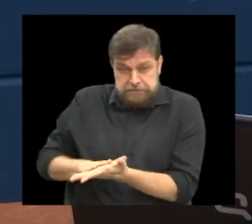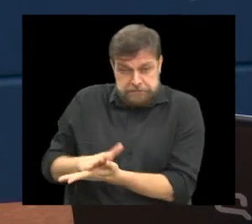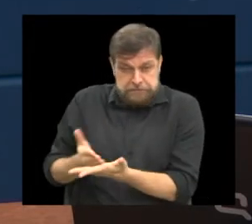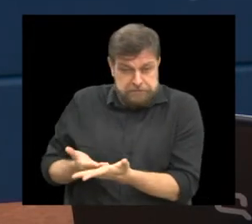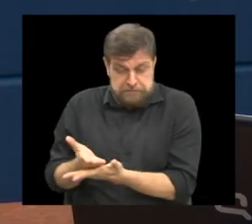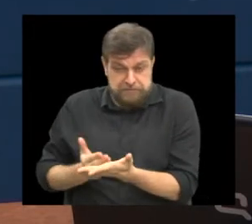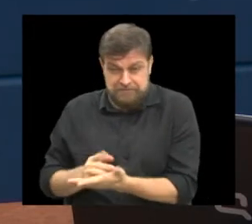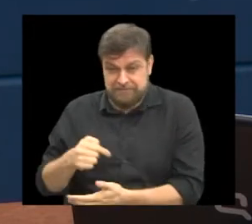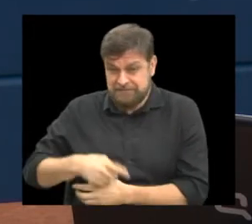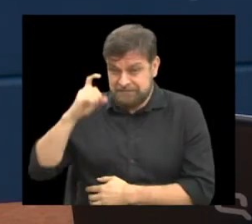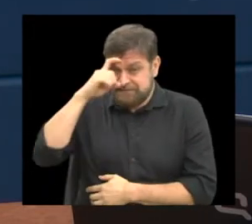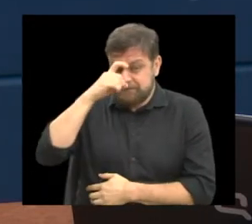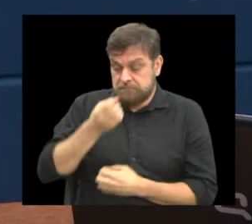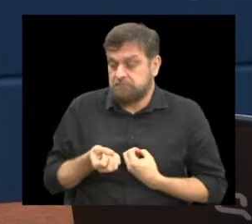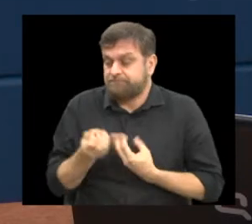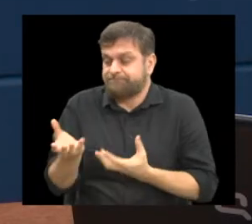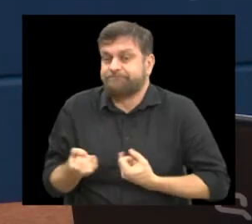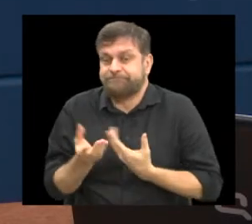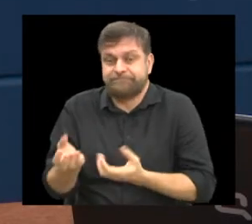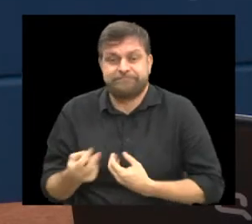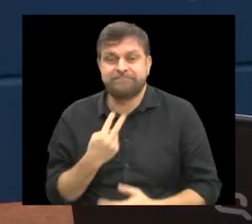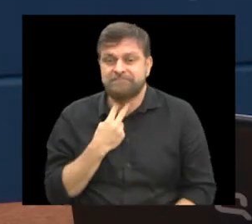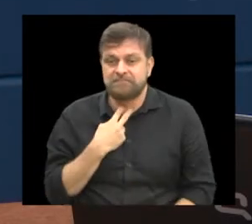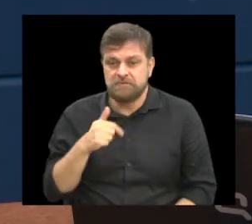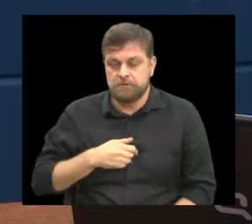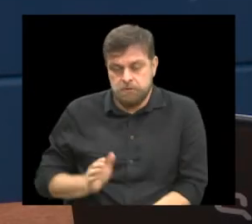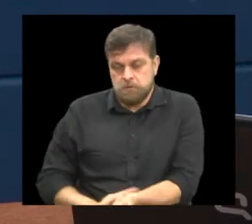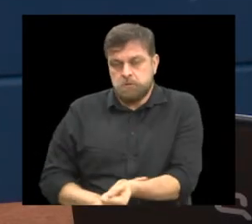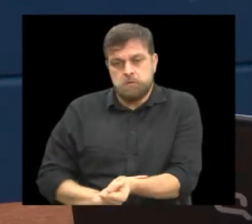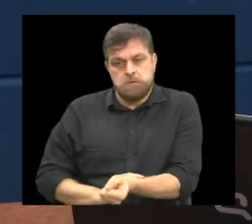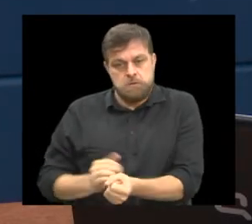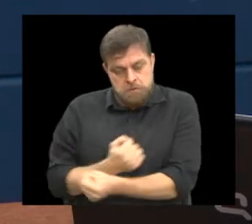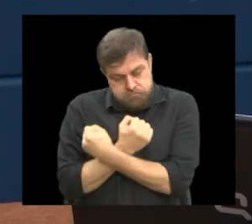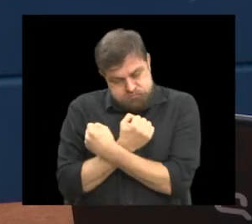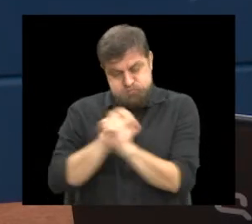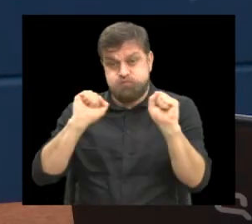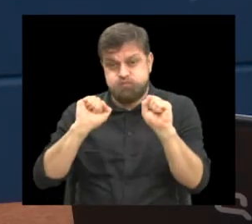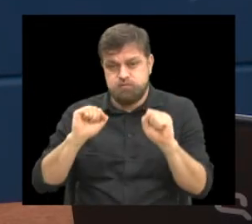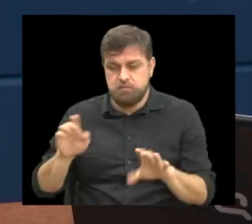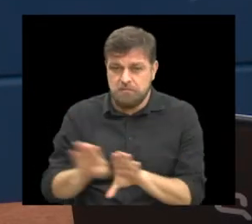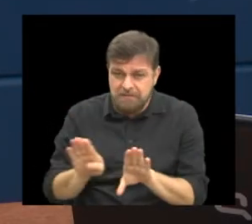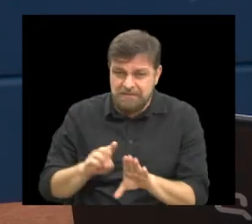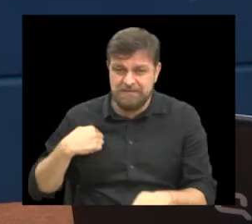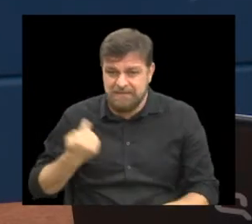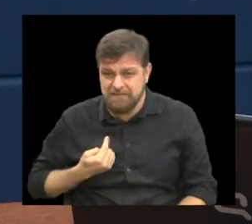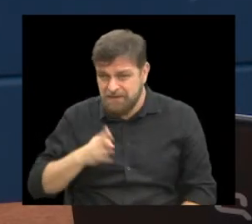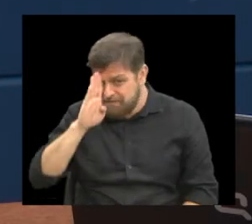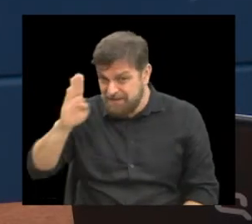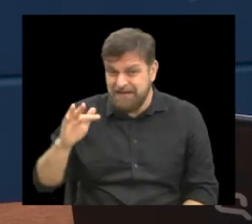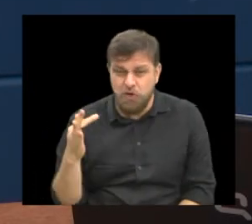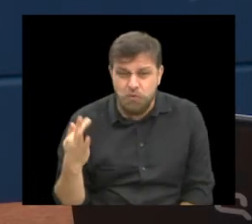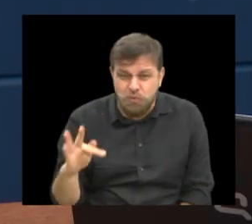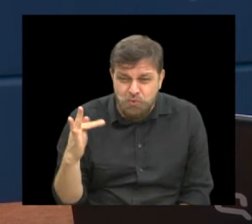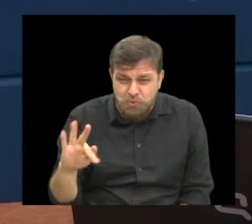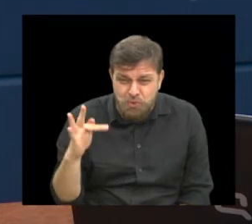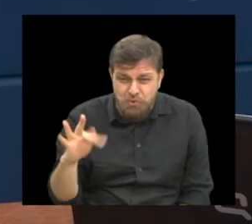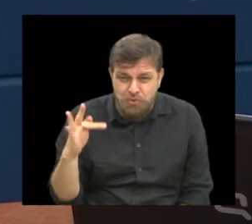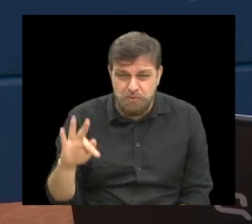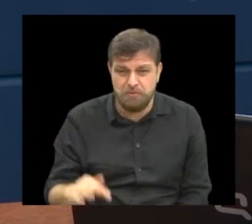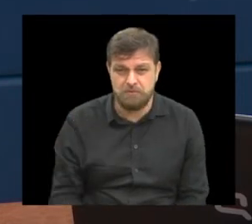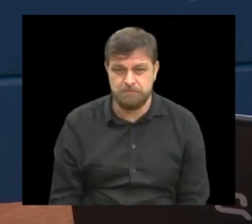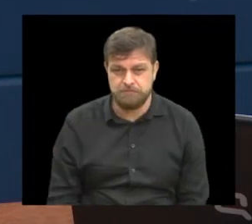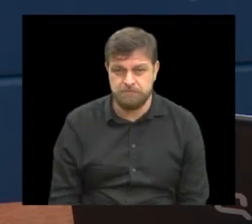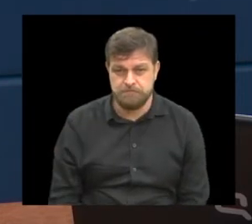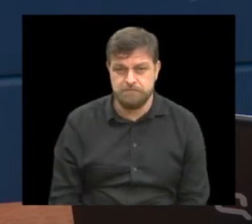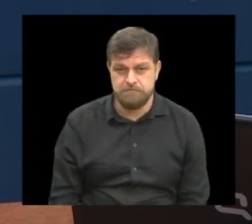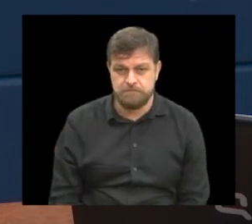a dificuldade de informar isso faz com que venha essa agressividade, principalmente dor. Então,